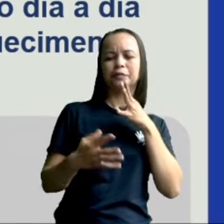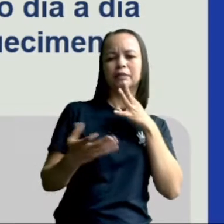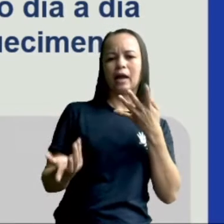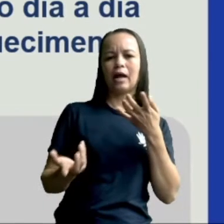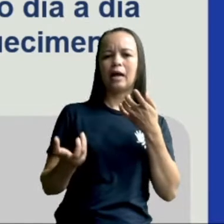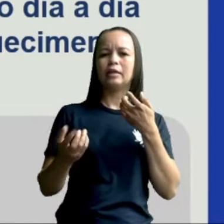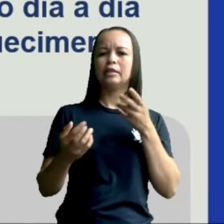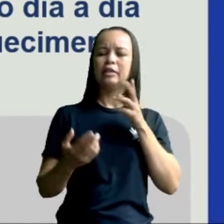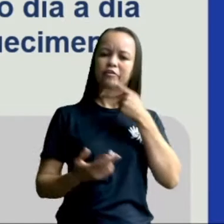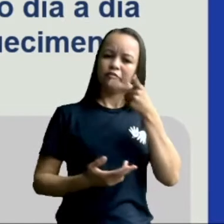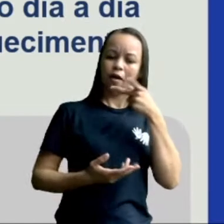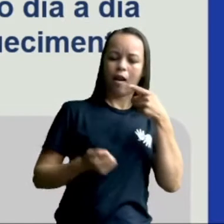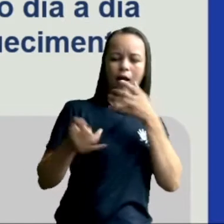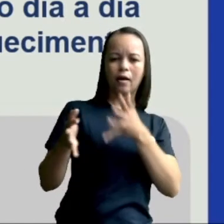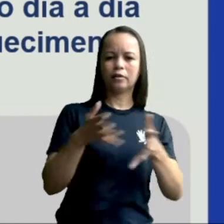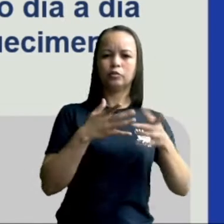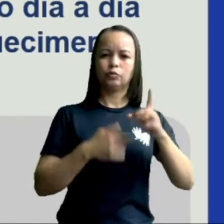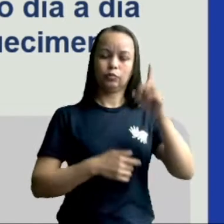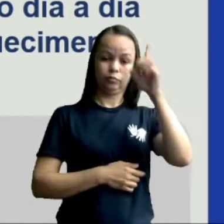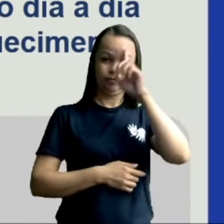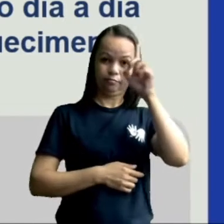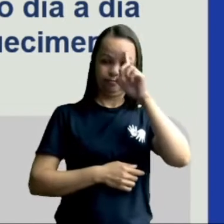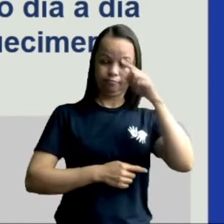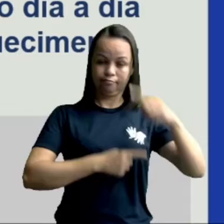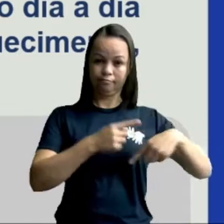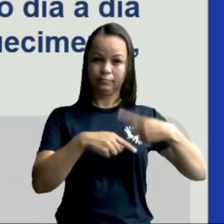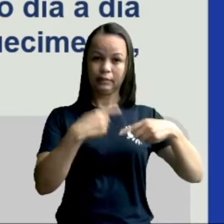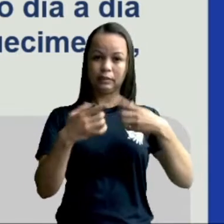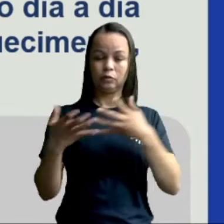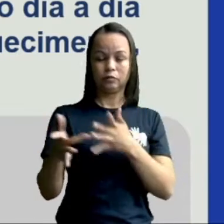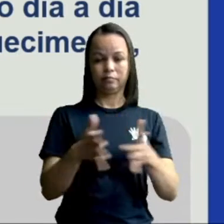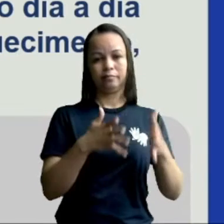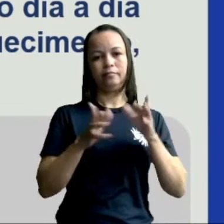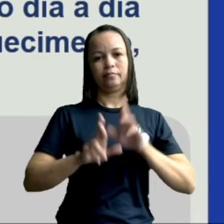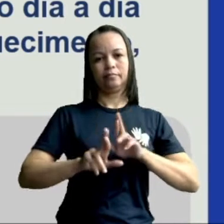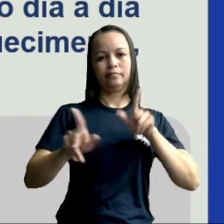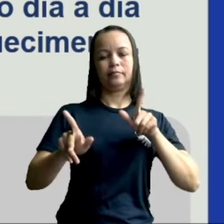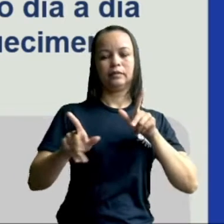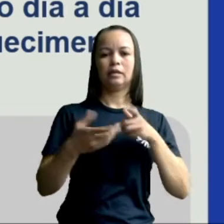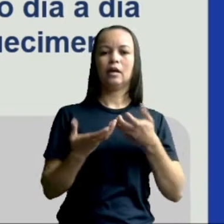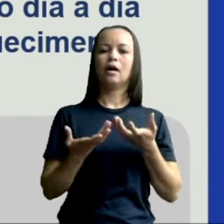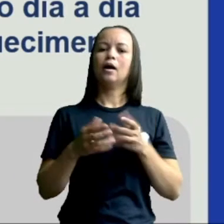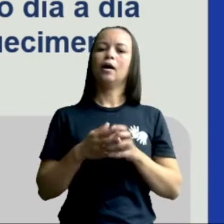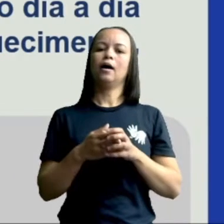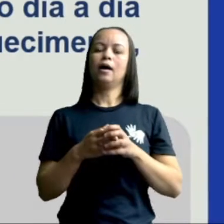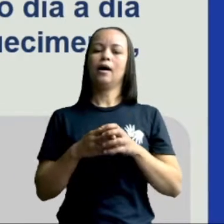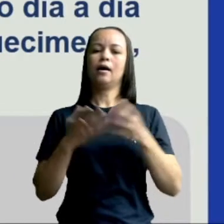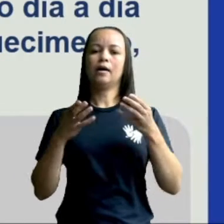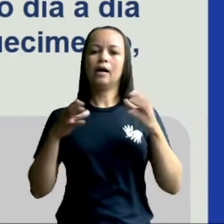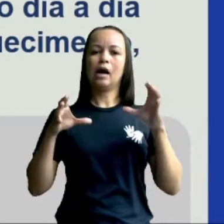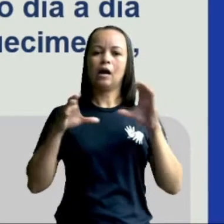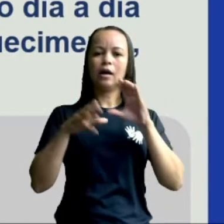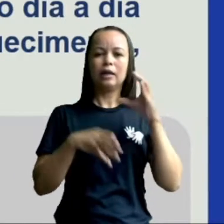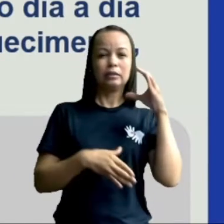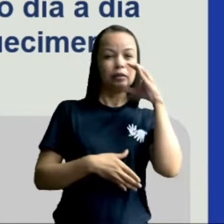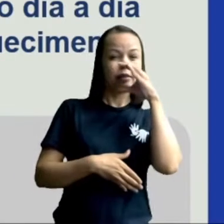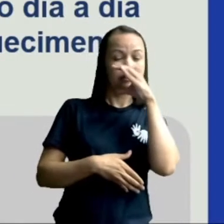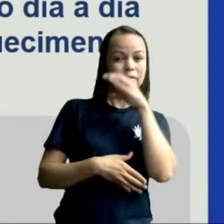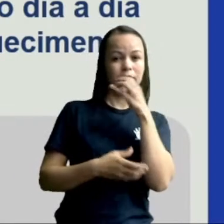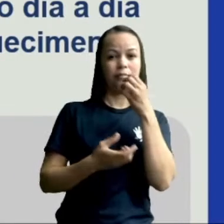do dia a dia, quando expostos a diferentes condições, aquecimento, resfriamento, luz